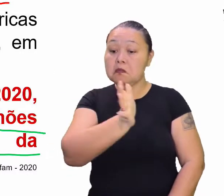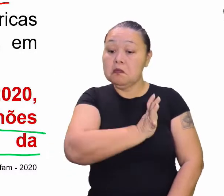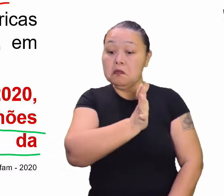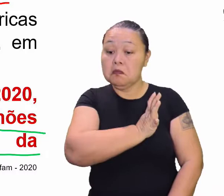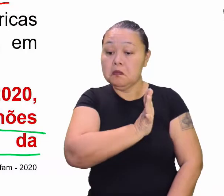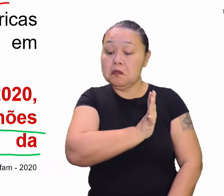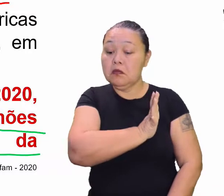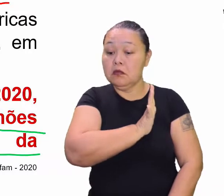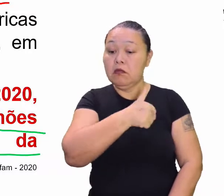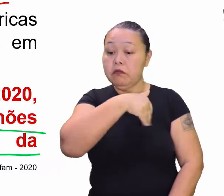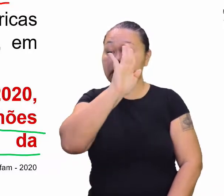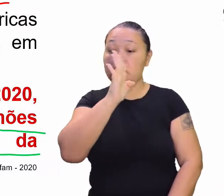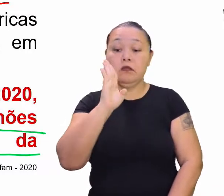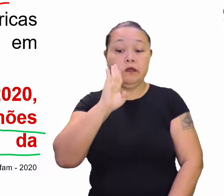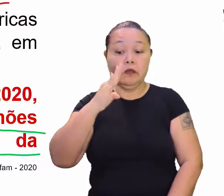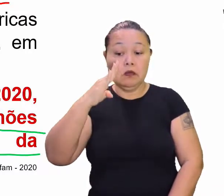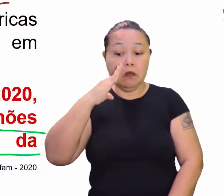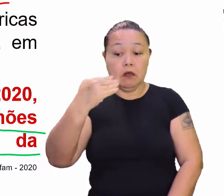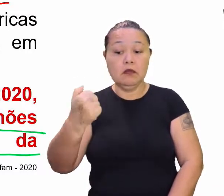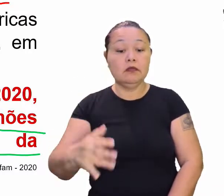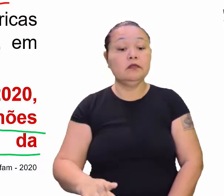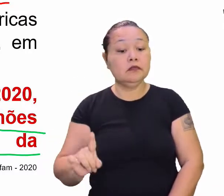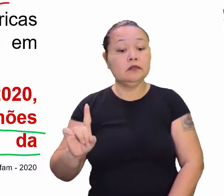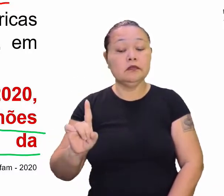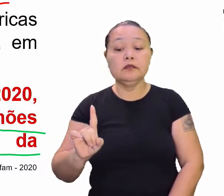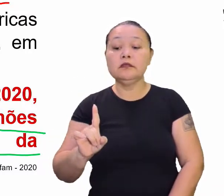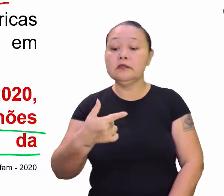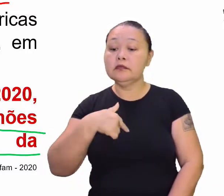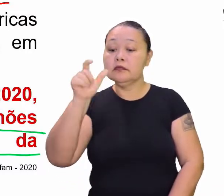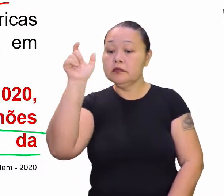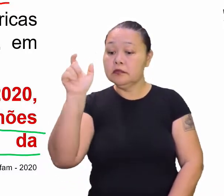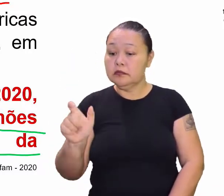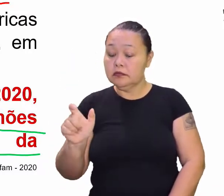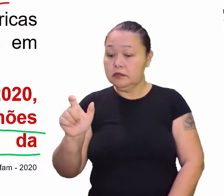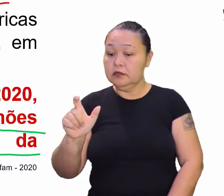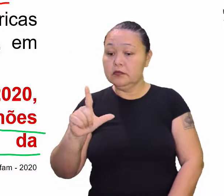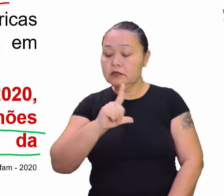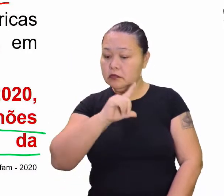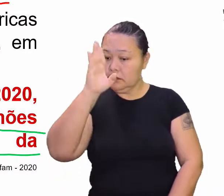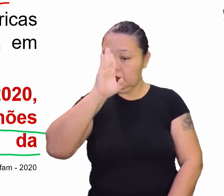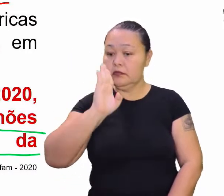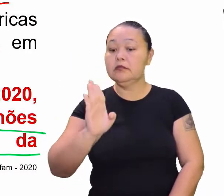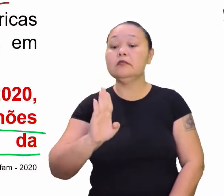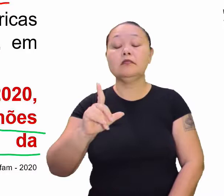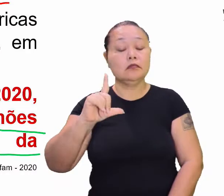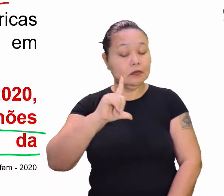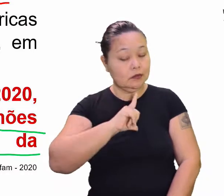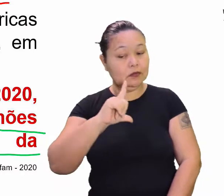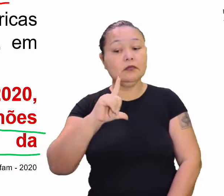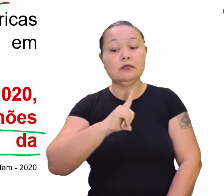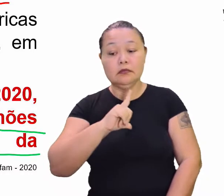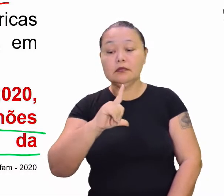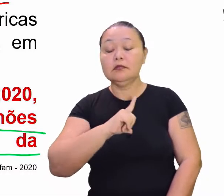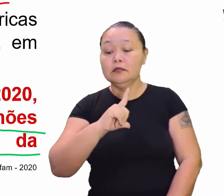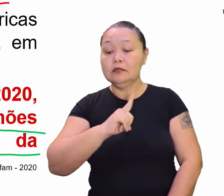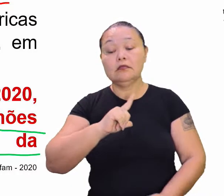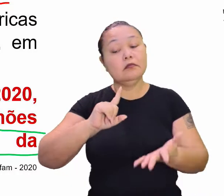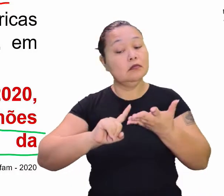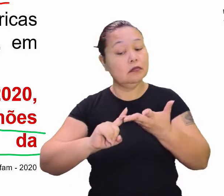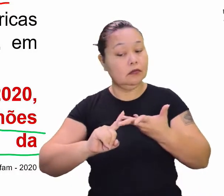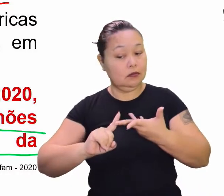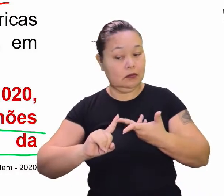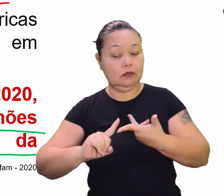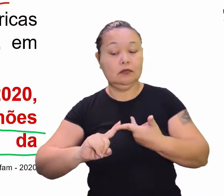Não é uma grande reflexão? Muito. Nós temos bilionários brasileiros, Rogério? Temos, né? Temos vários